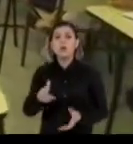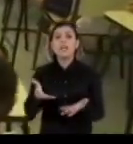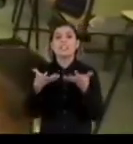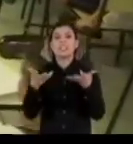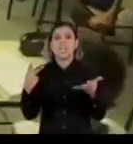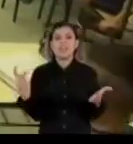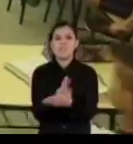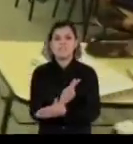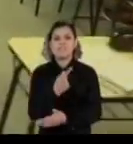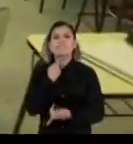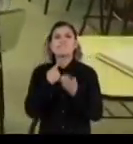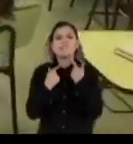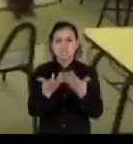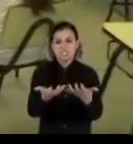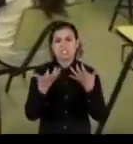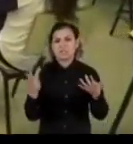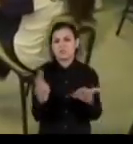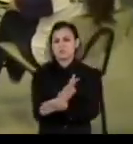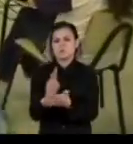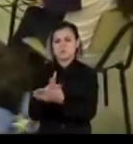erradas, então?